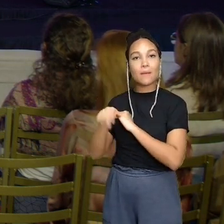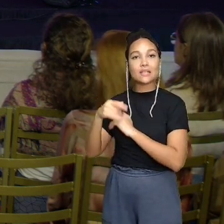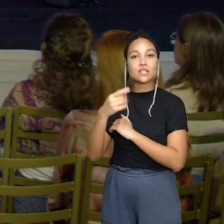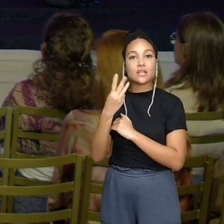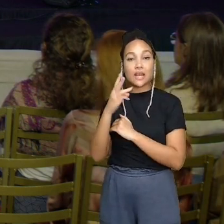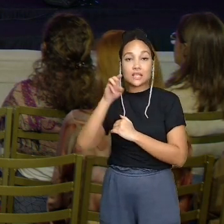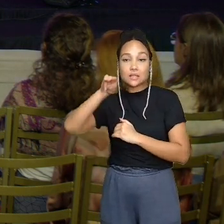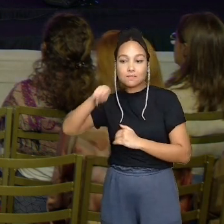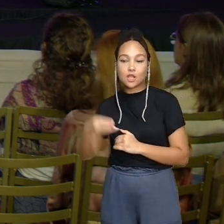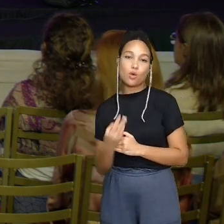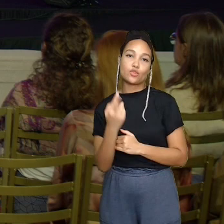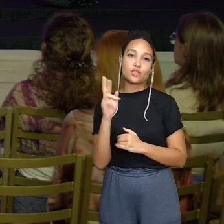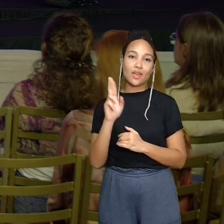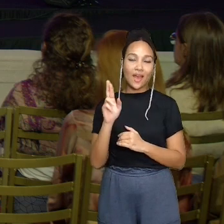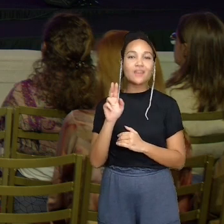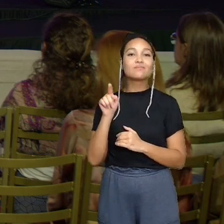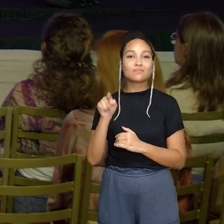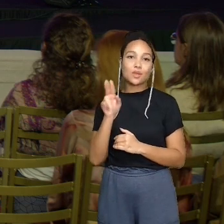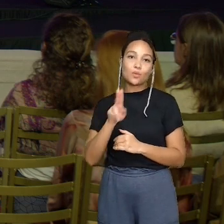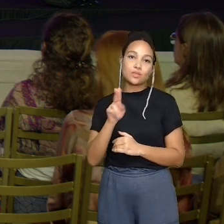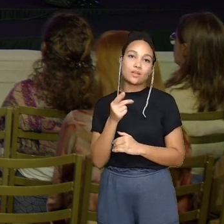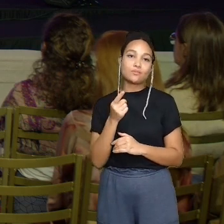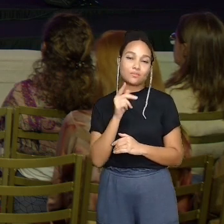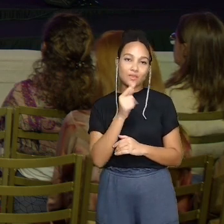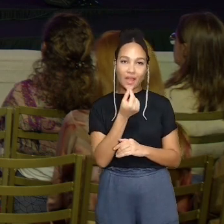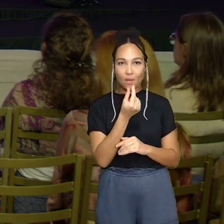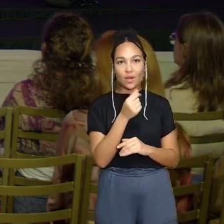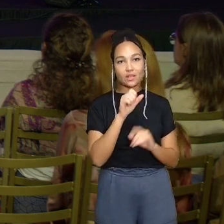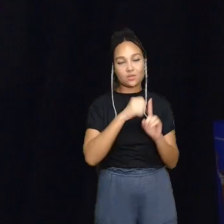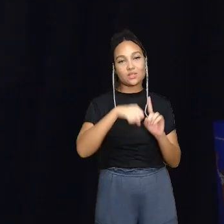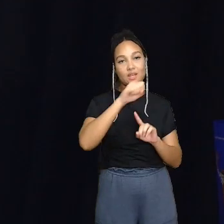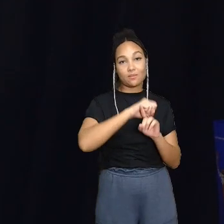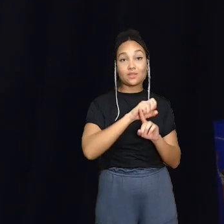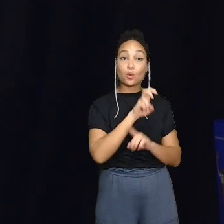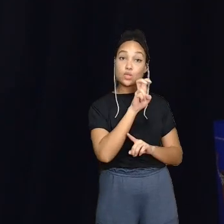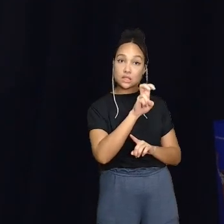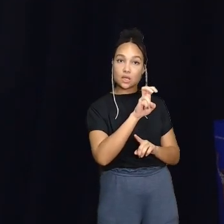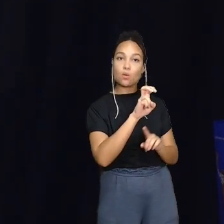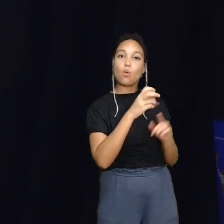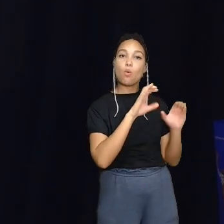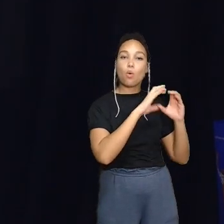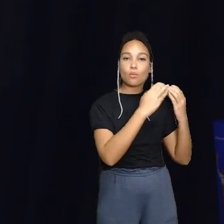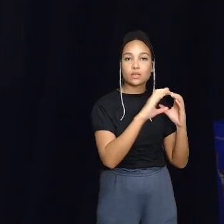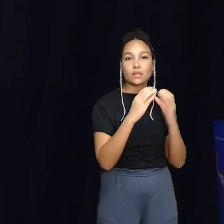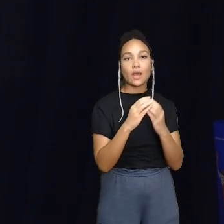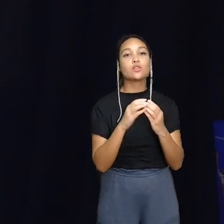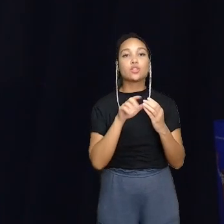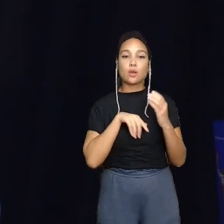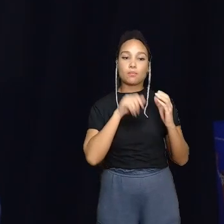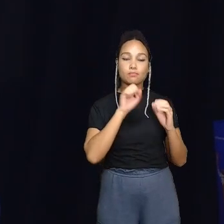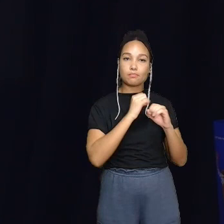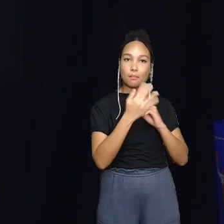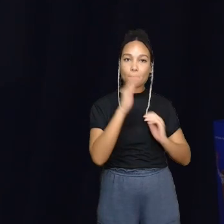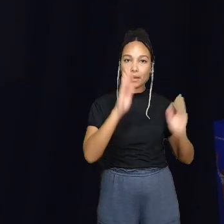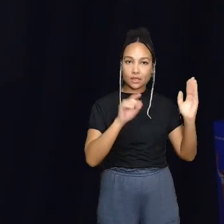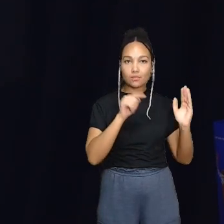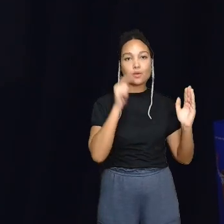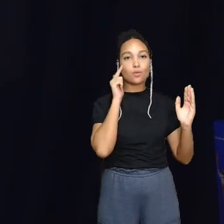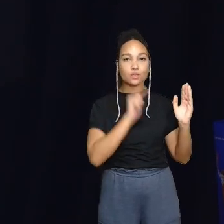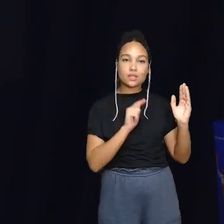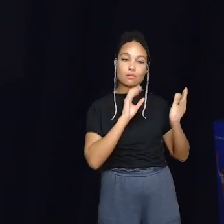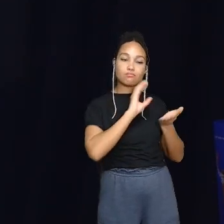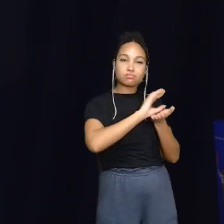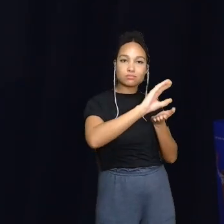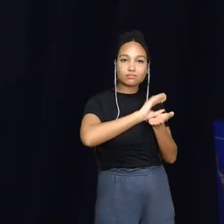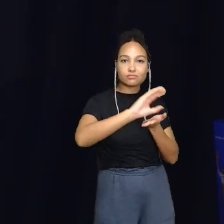áreas vulneráveis, através das moedas sociais. Então, foram 5 comunidades que tiveram, durante a pandemia, essa injeção de recurso